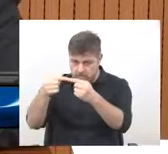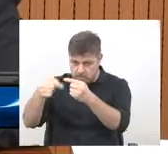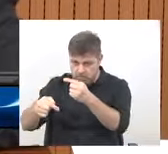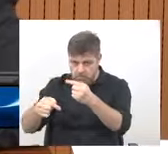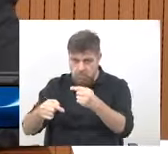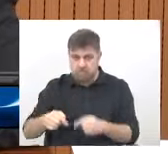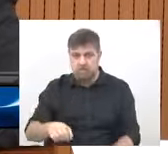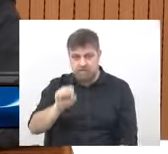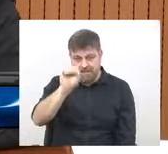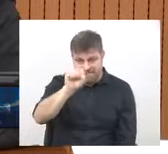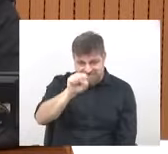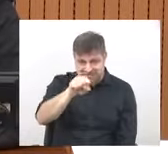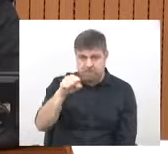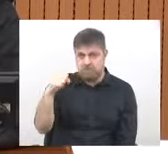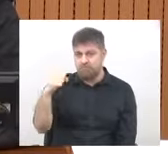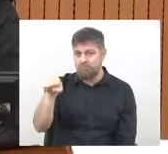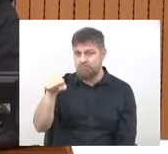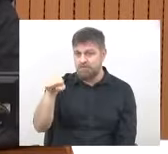a votação.